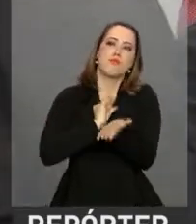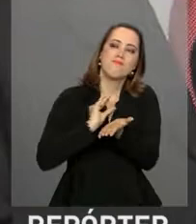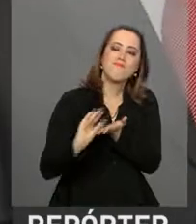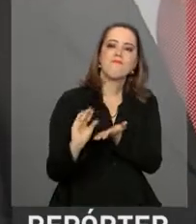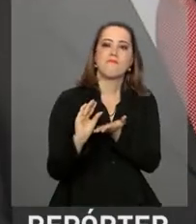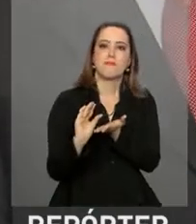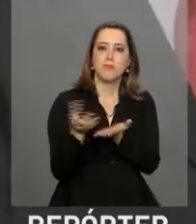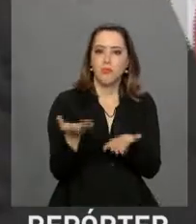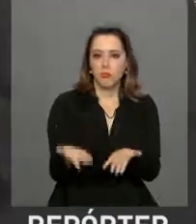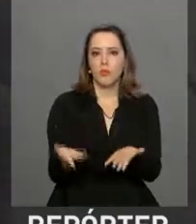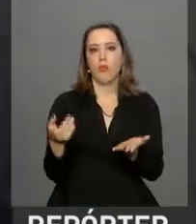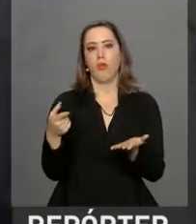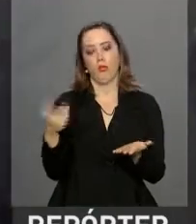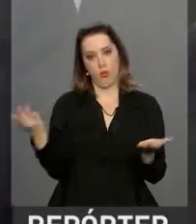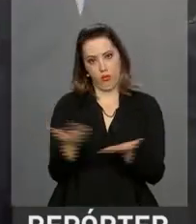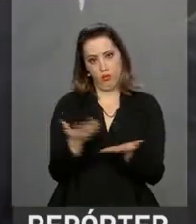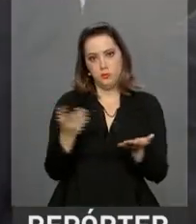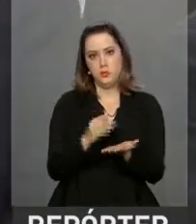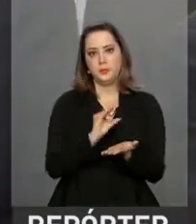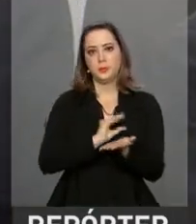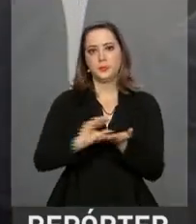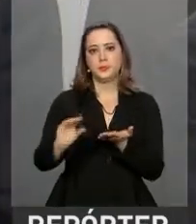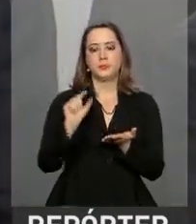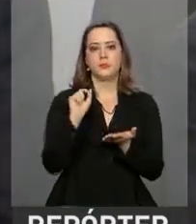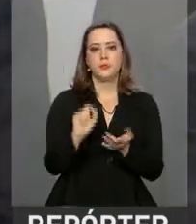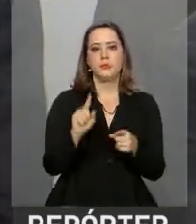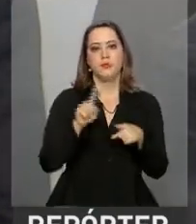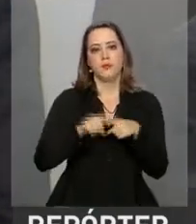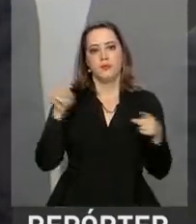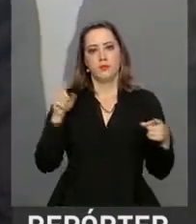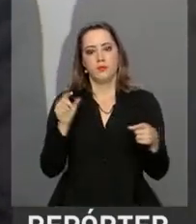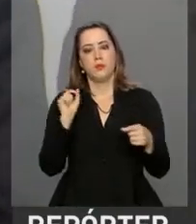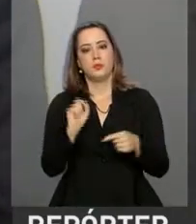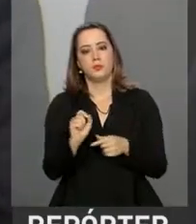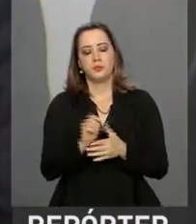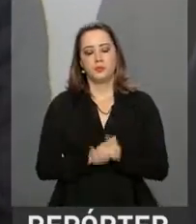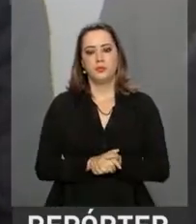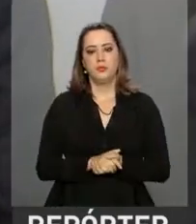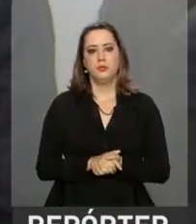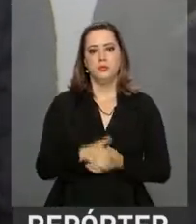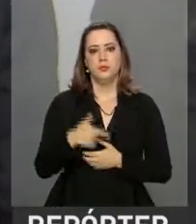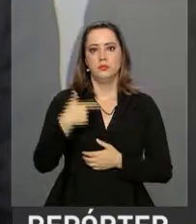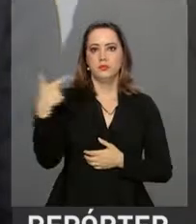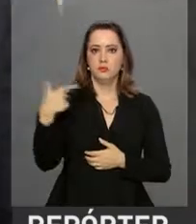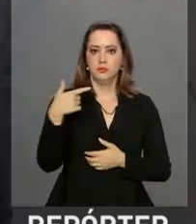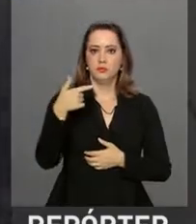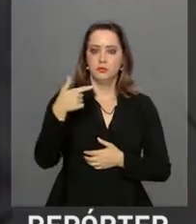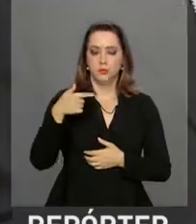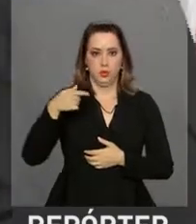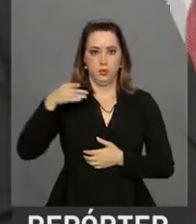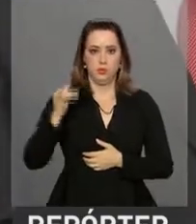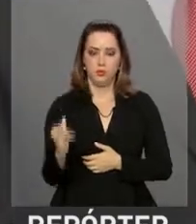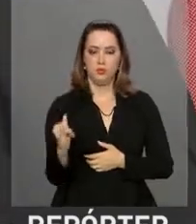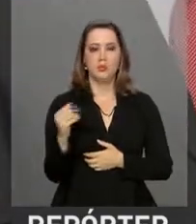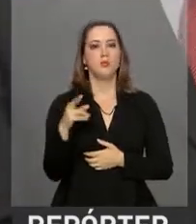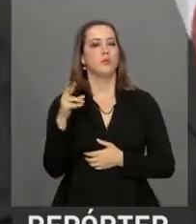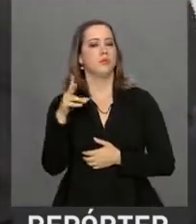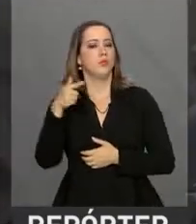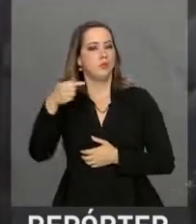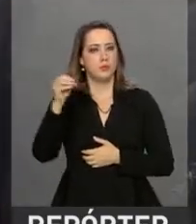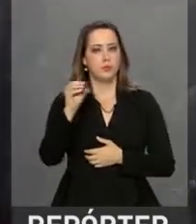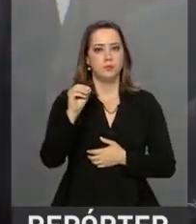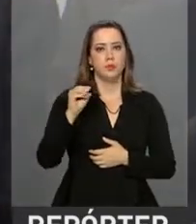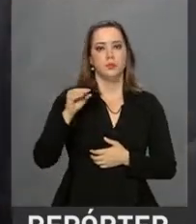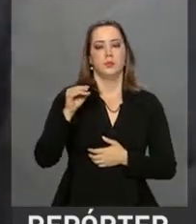liberar aquilo que hoje está sendo liberado enquanto ela fazia os dois milhões setecentos talvez da